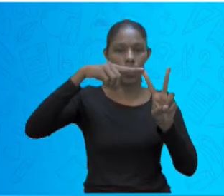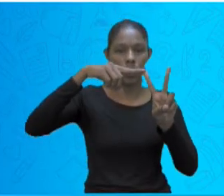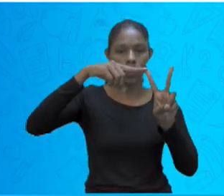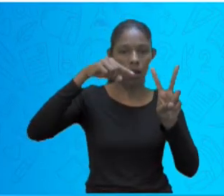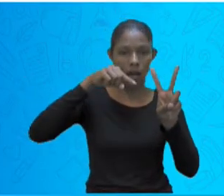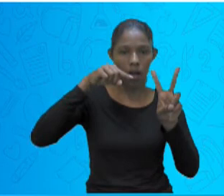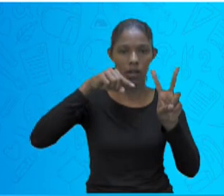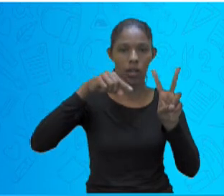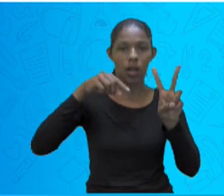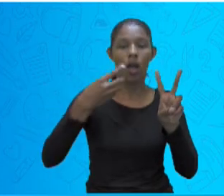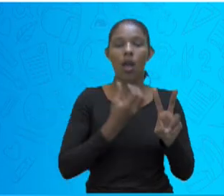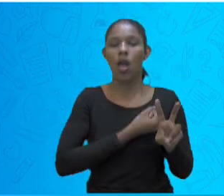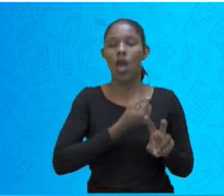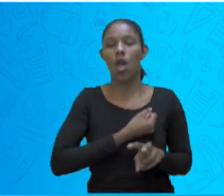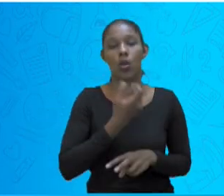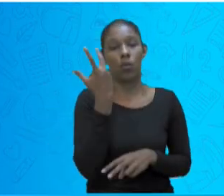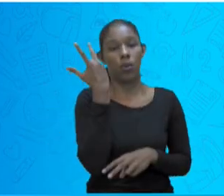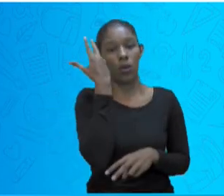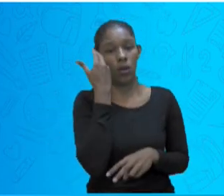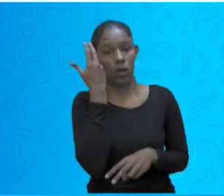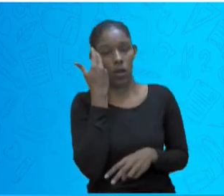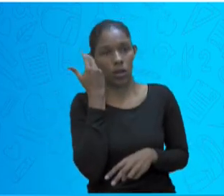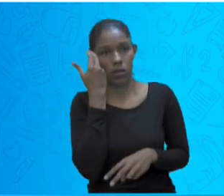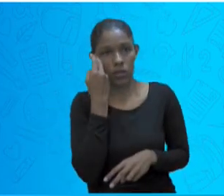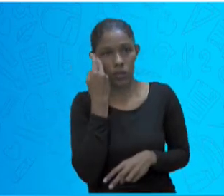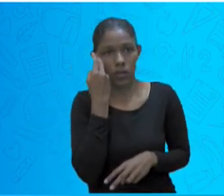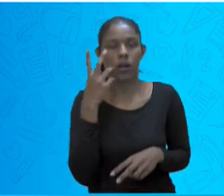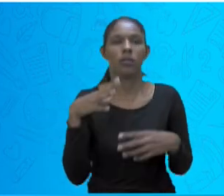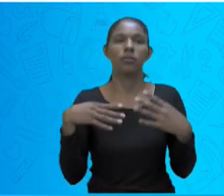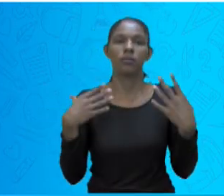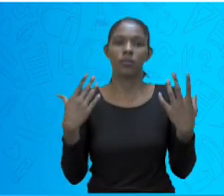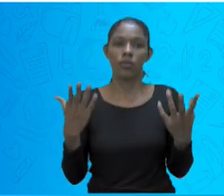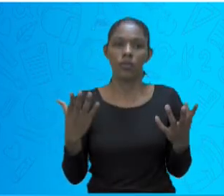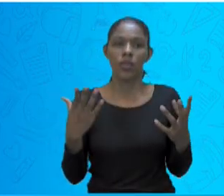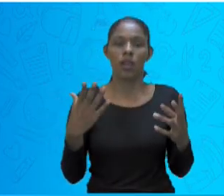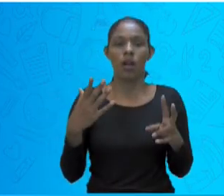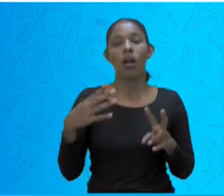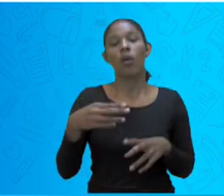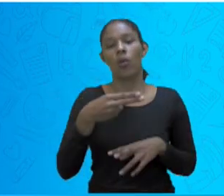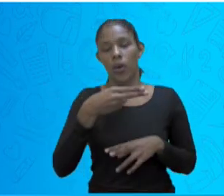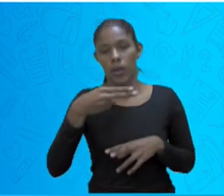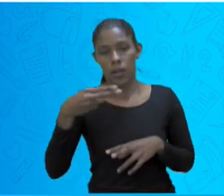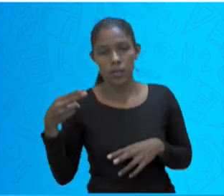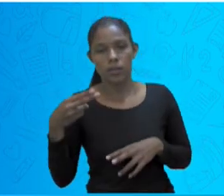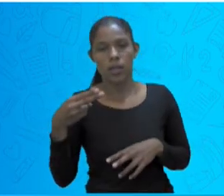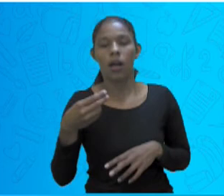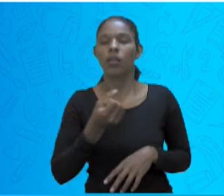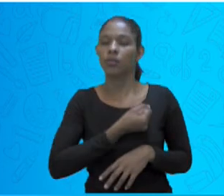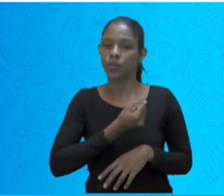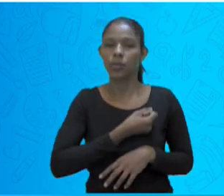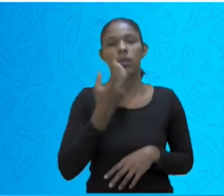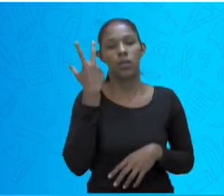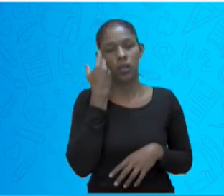extrair todos os fatores decompostos, a raiz é um número racional.